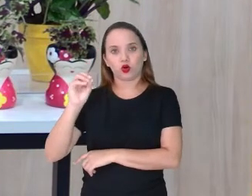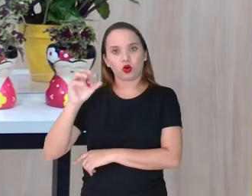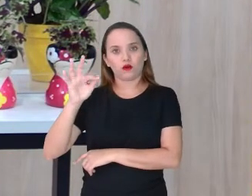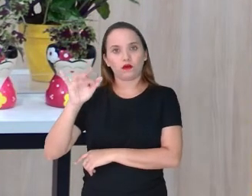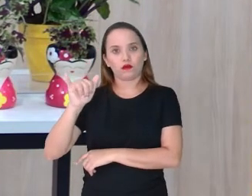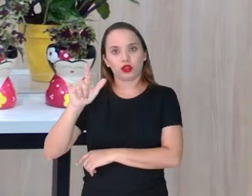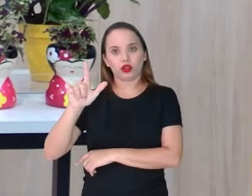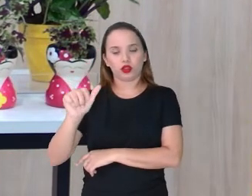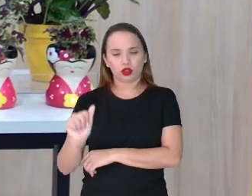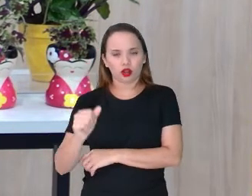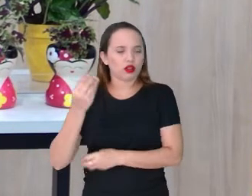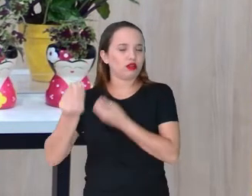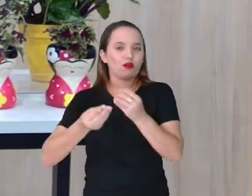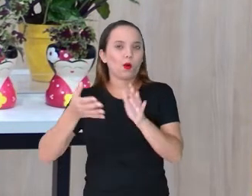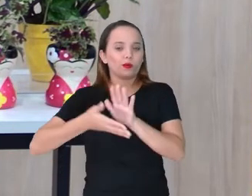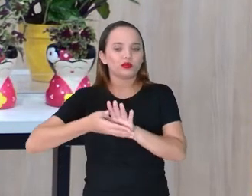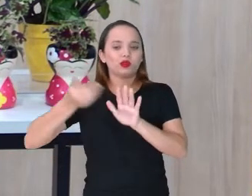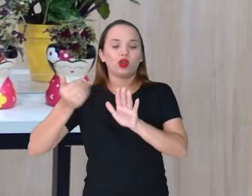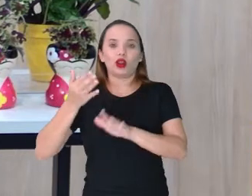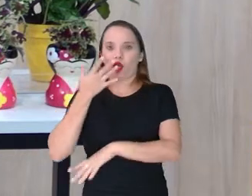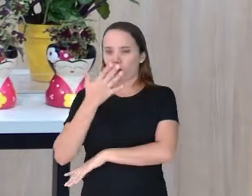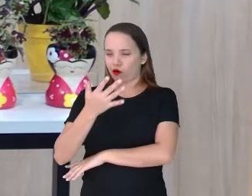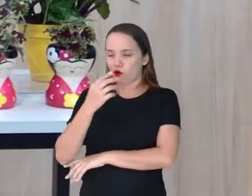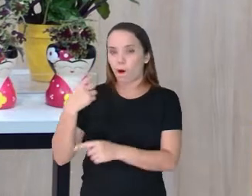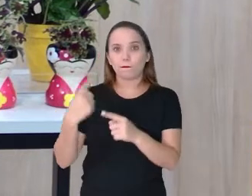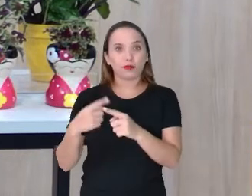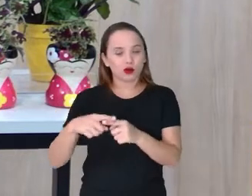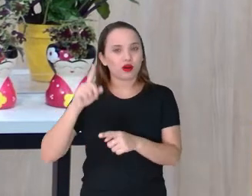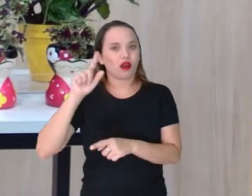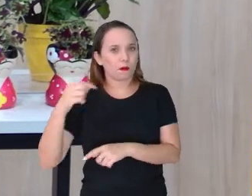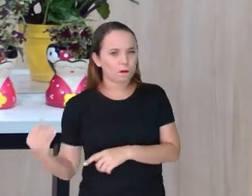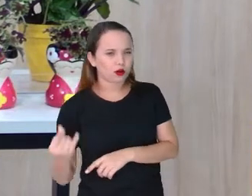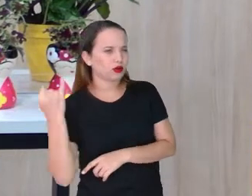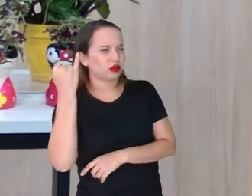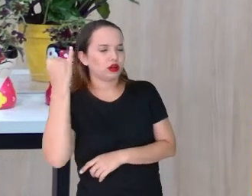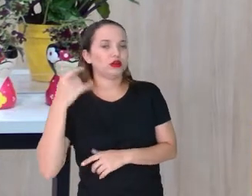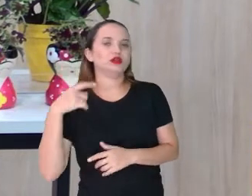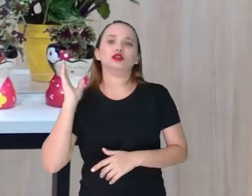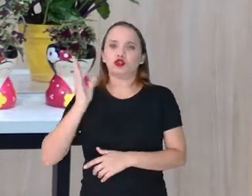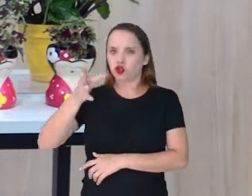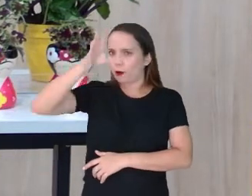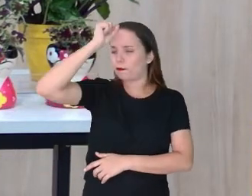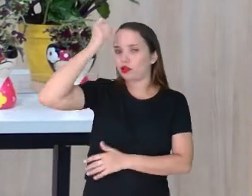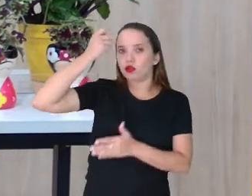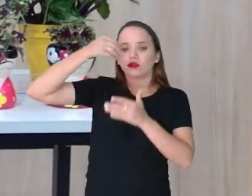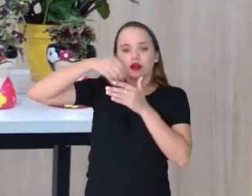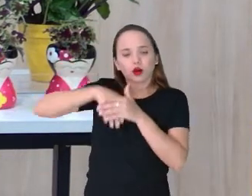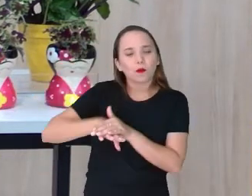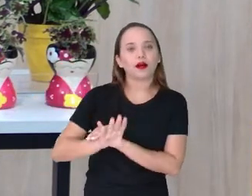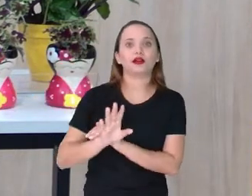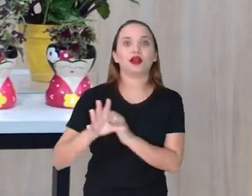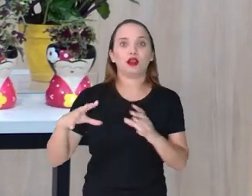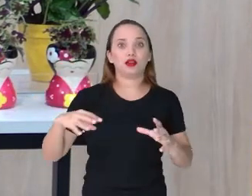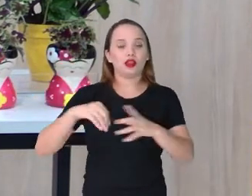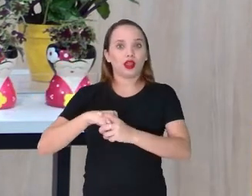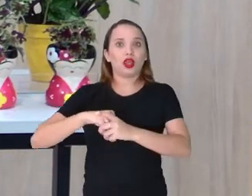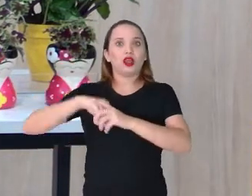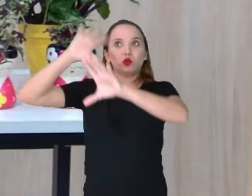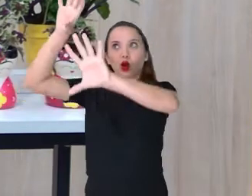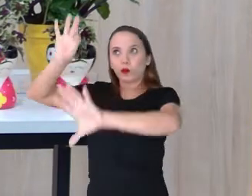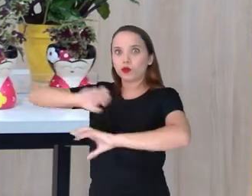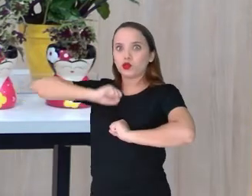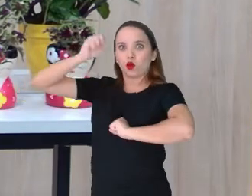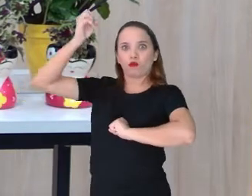da folha, porque esse pigmento é tão importante, a gente viu que ele fica armazenado e é nele que é absorvida a